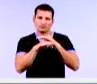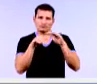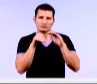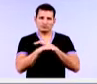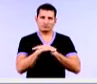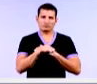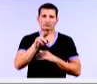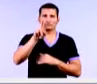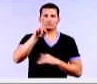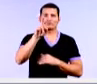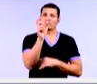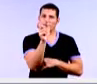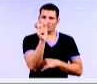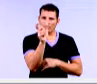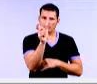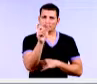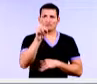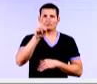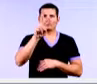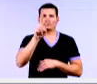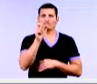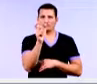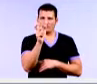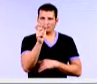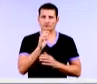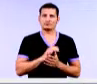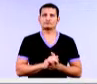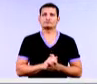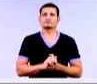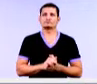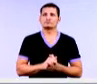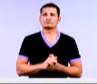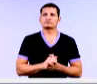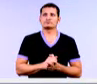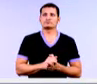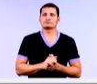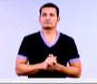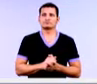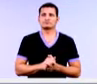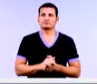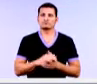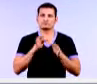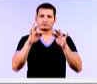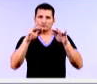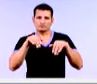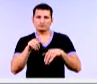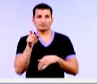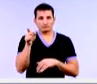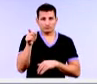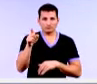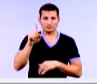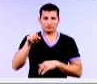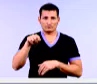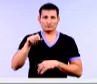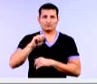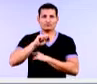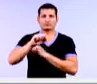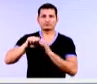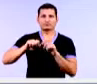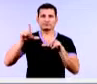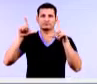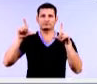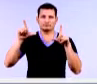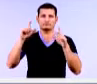das variáveis que você vai estar trabalhando. E por fim, nós temos o local da execução dos programas, né? Aqui em que